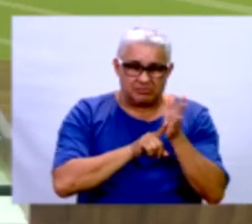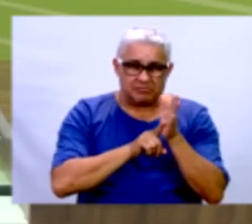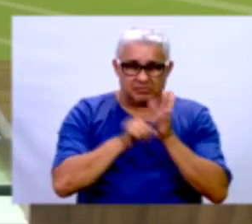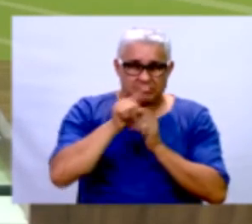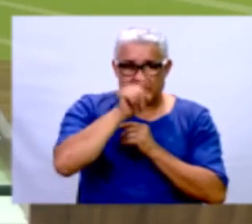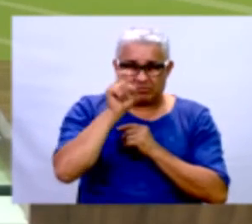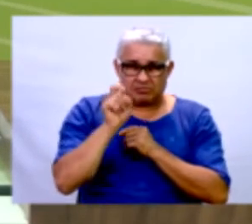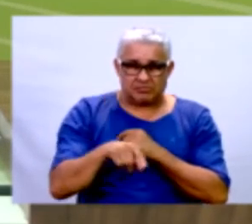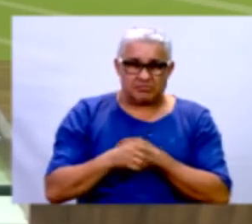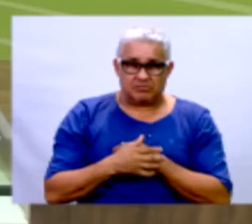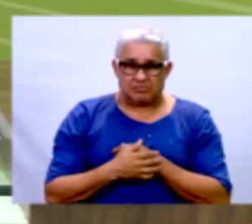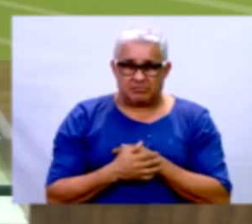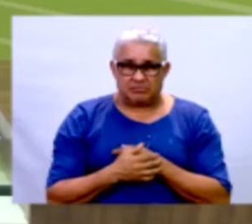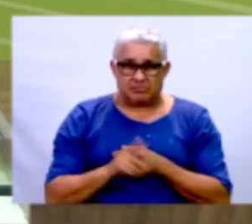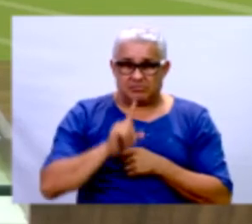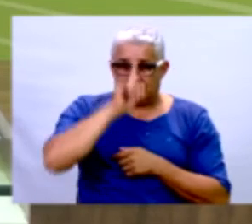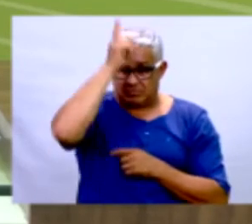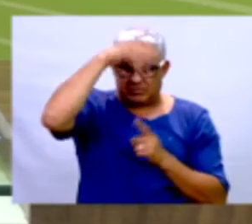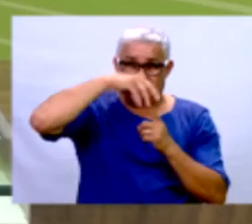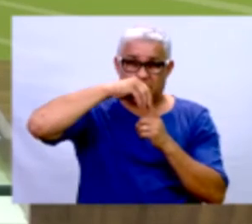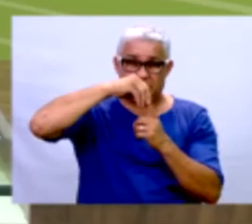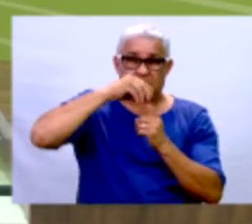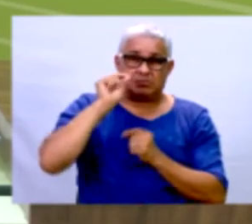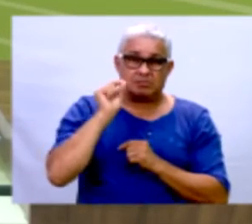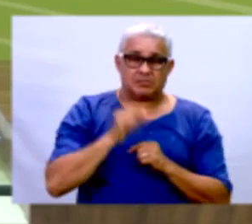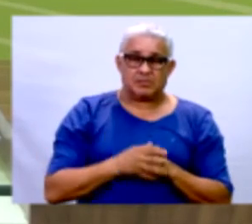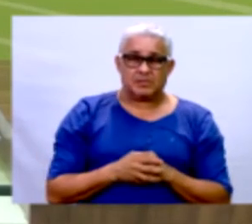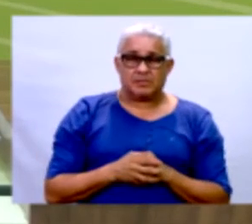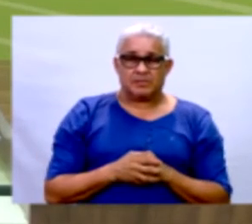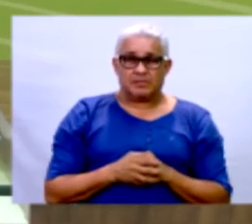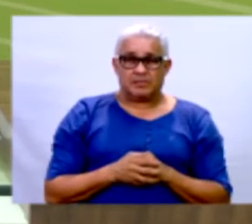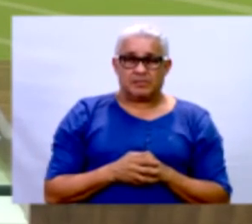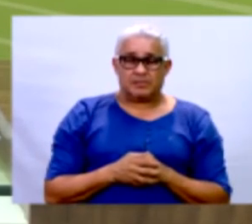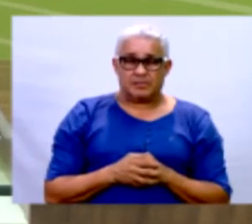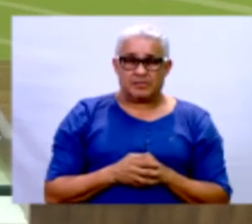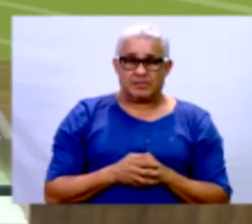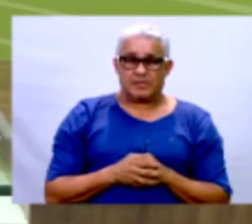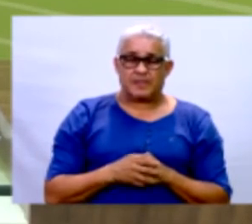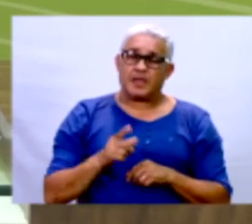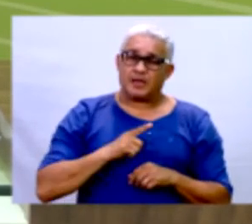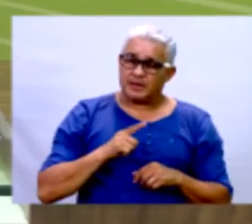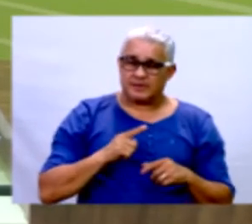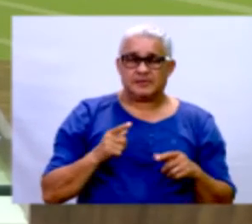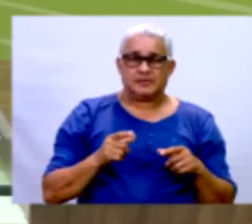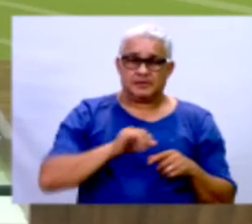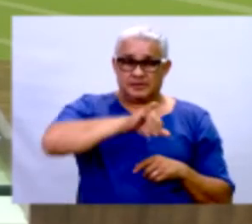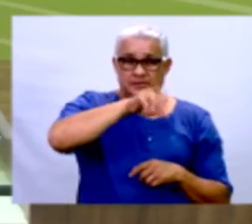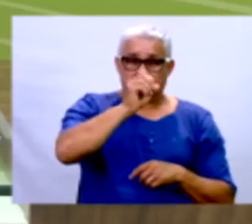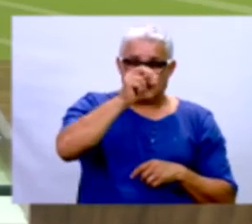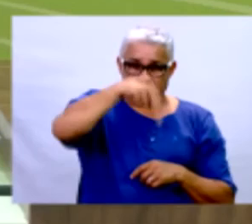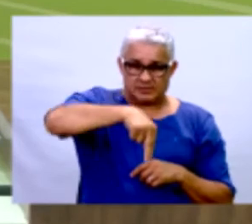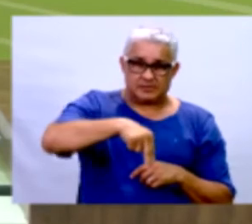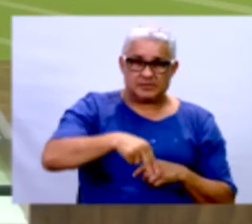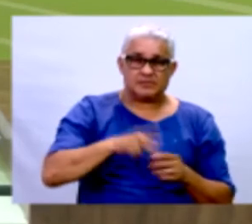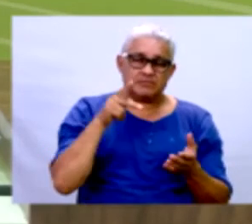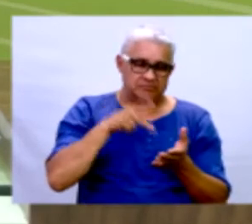mas a ideia principal é que, na maioria dos casos, JSON realmente é mais, vamos